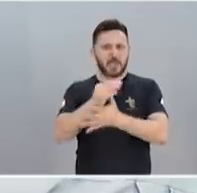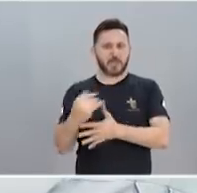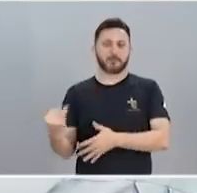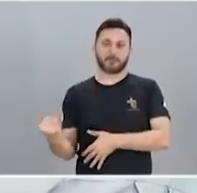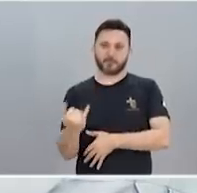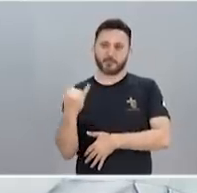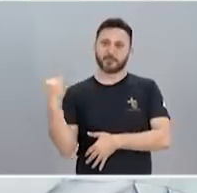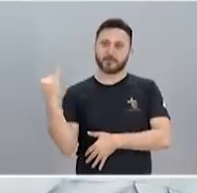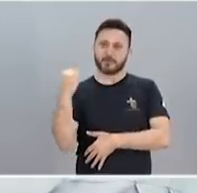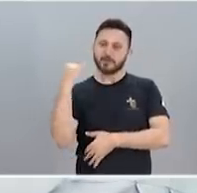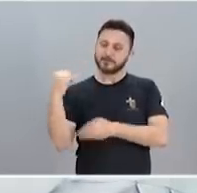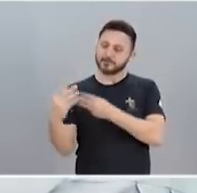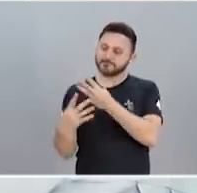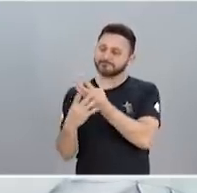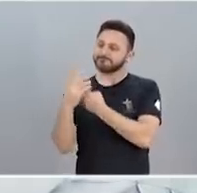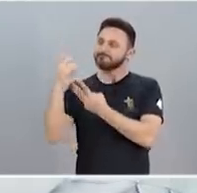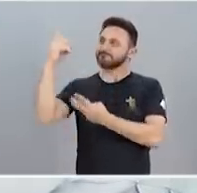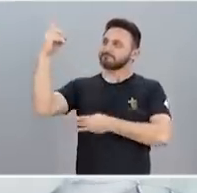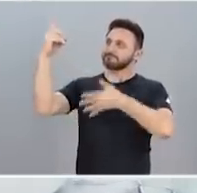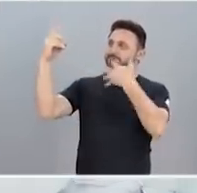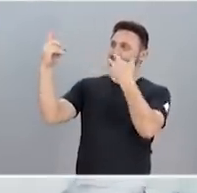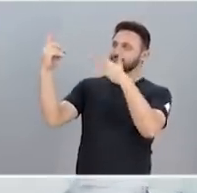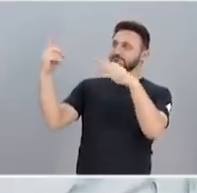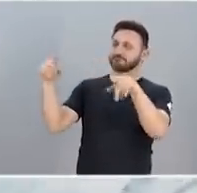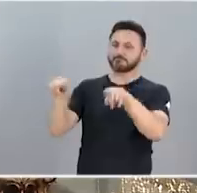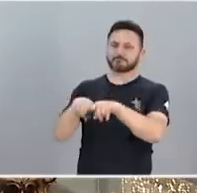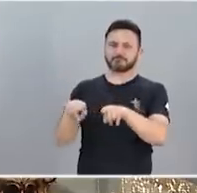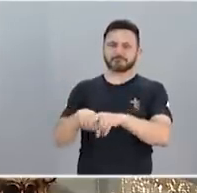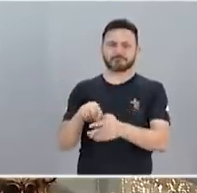santa e na sua indivisível unidade,